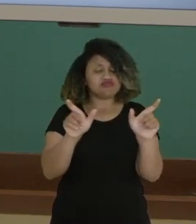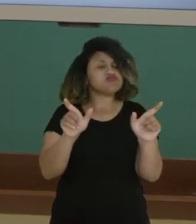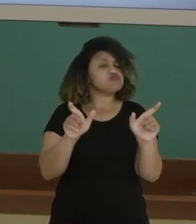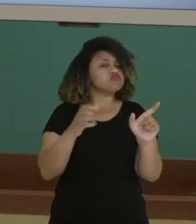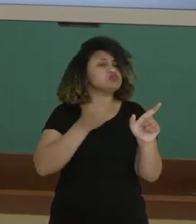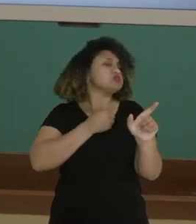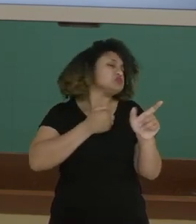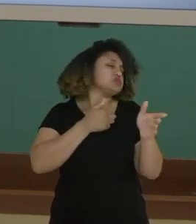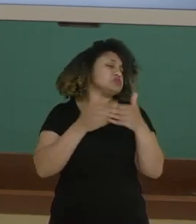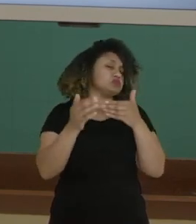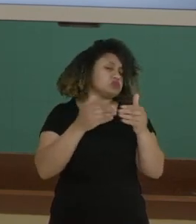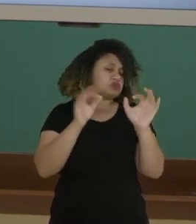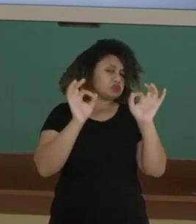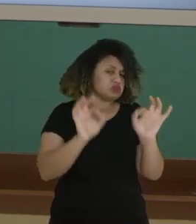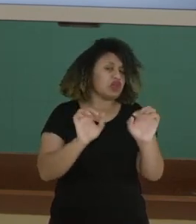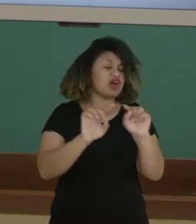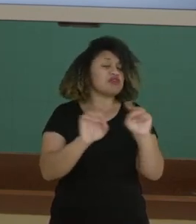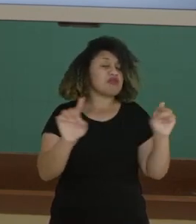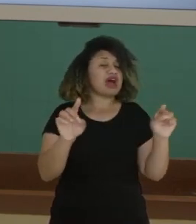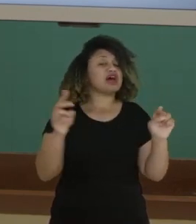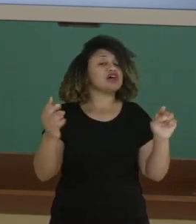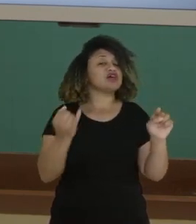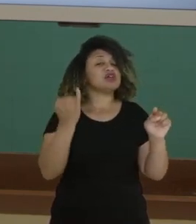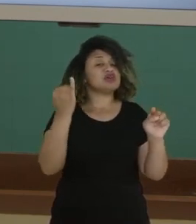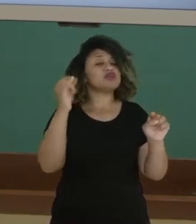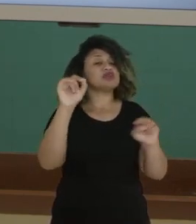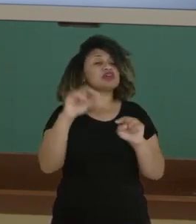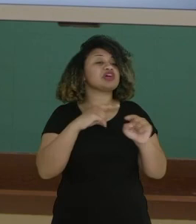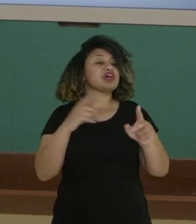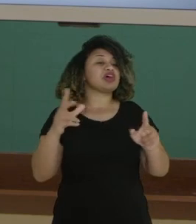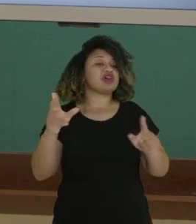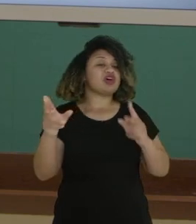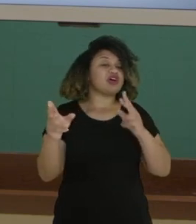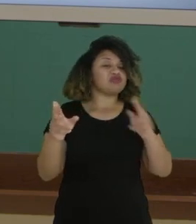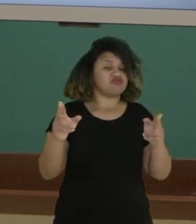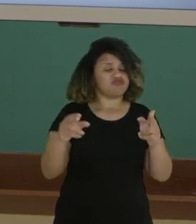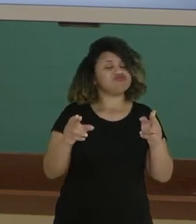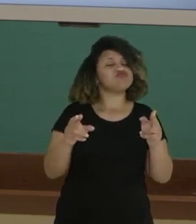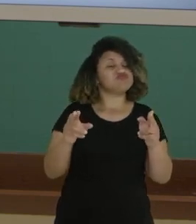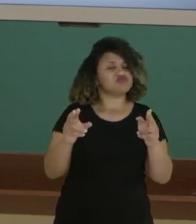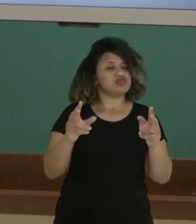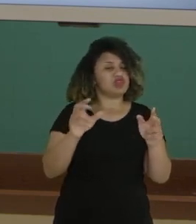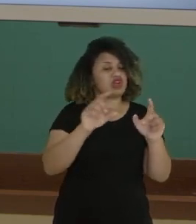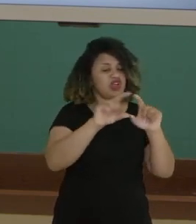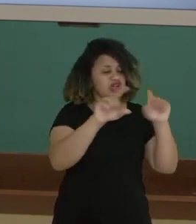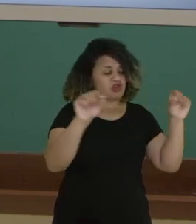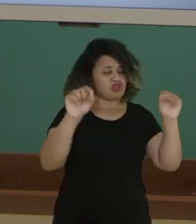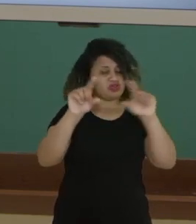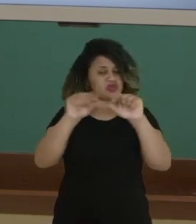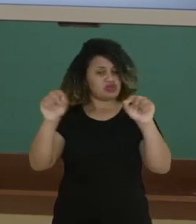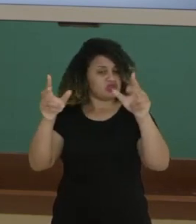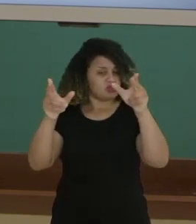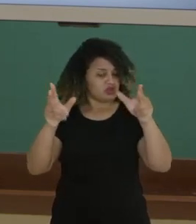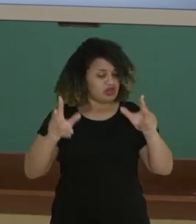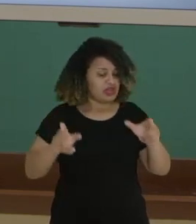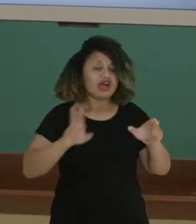aleatório, certo? Certo, mas o importante é que deu igual, ó, menos 20 é igual a menos 20. Então significa